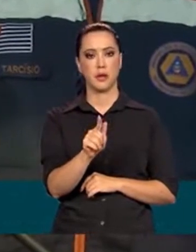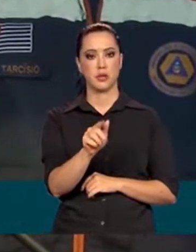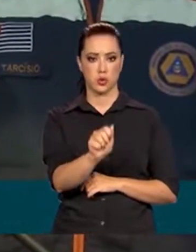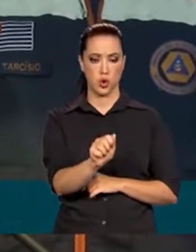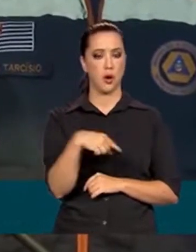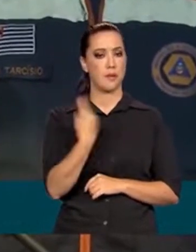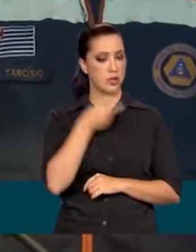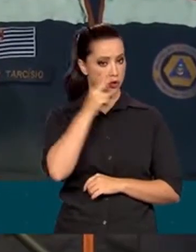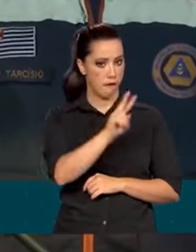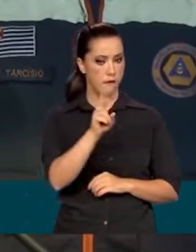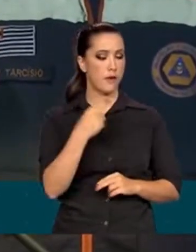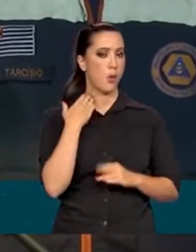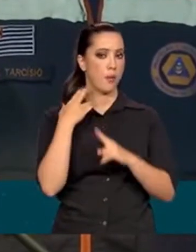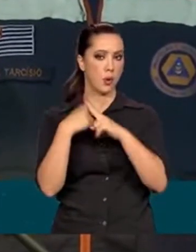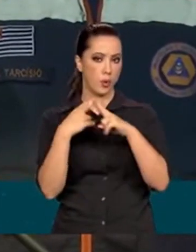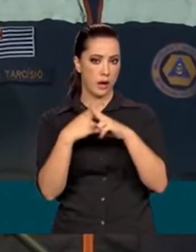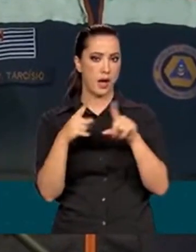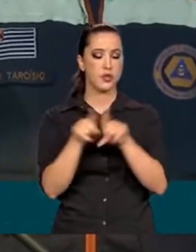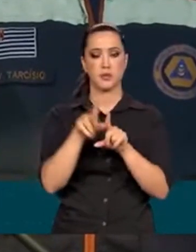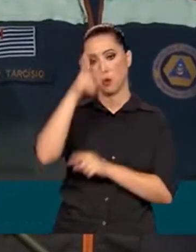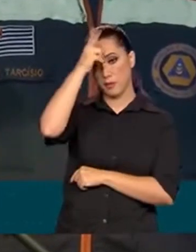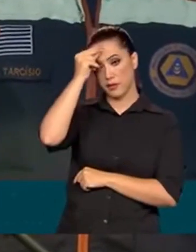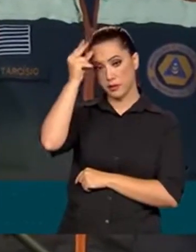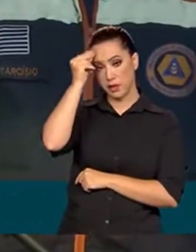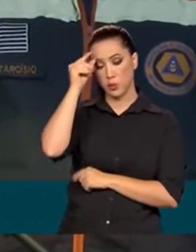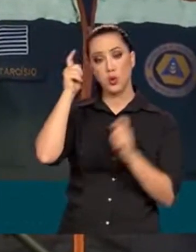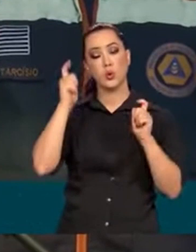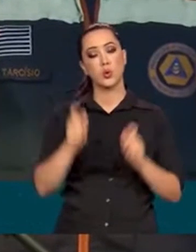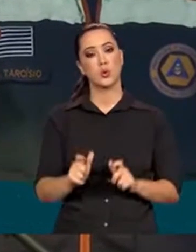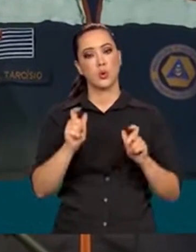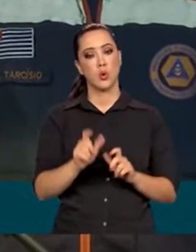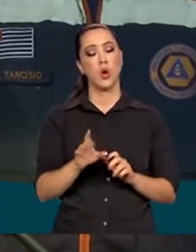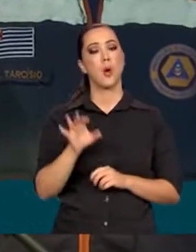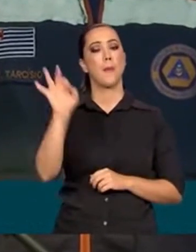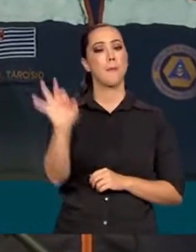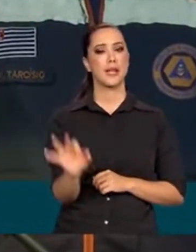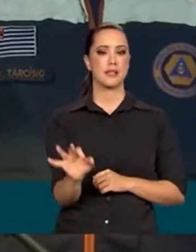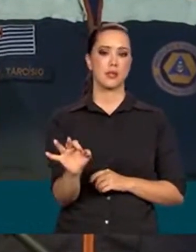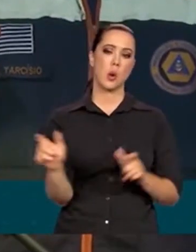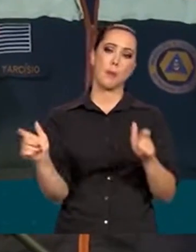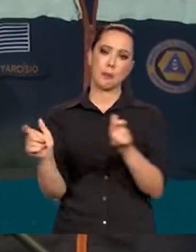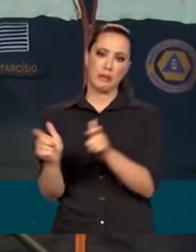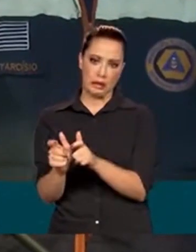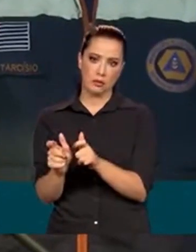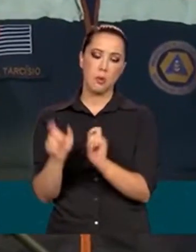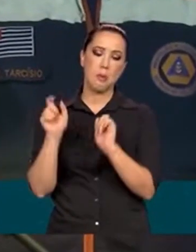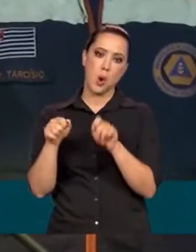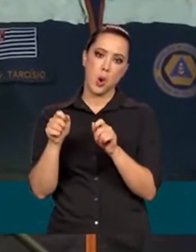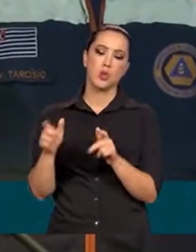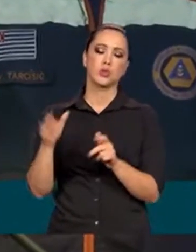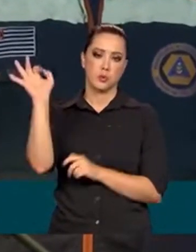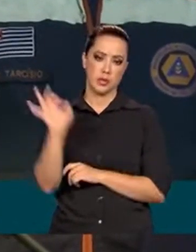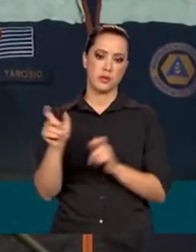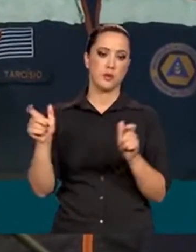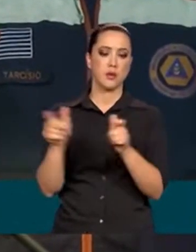Caixa Econômica Federal e com a Prefeitura, uma parte pequena, claro, mas uma parte possa